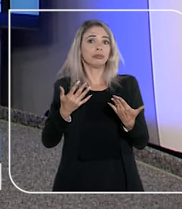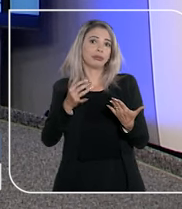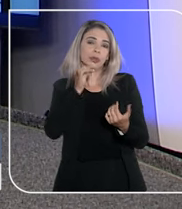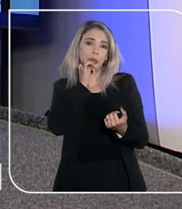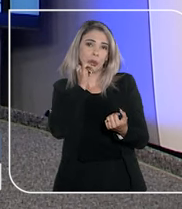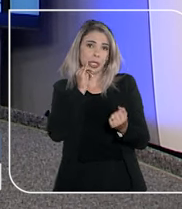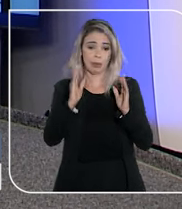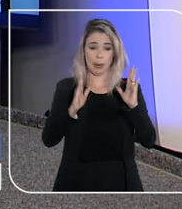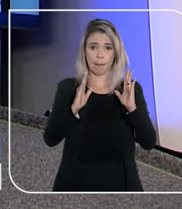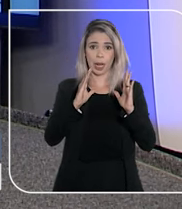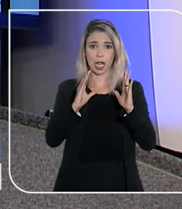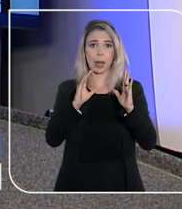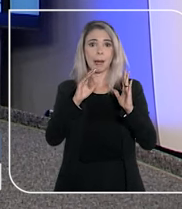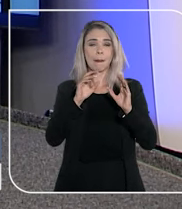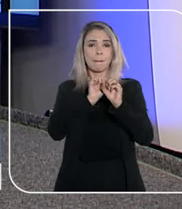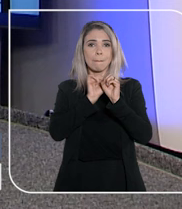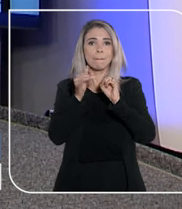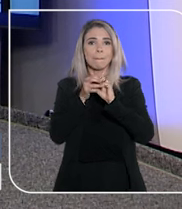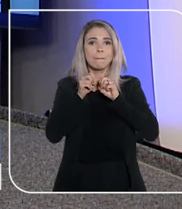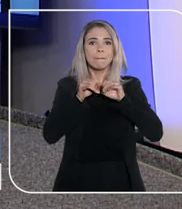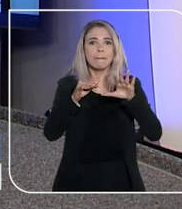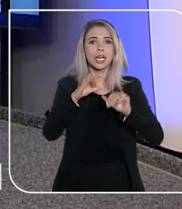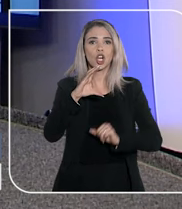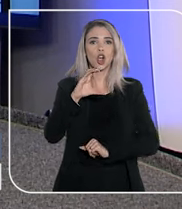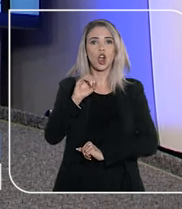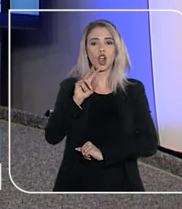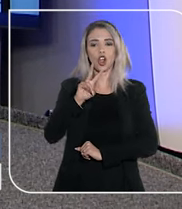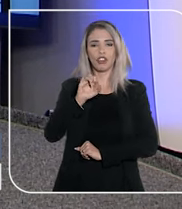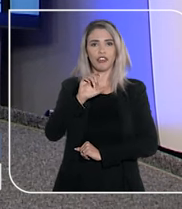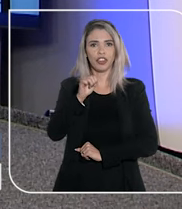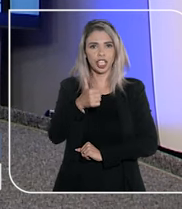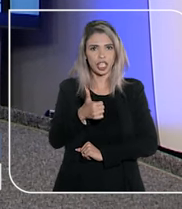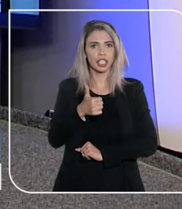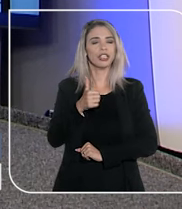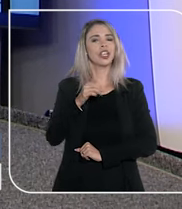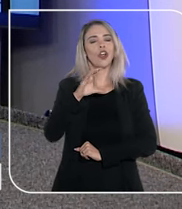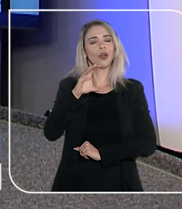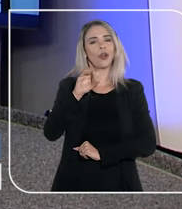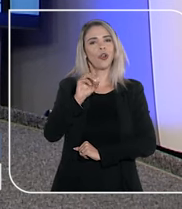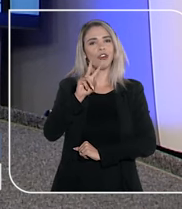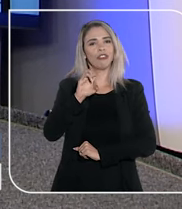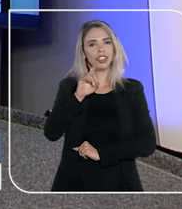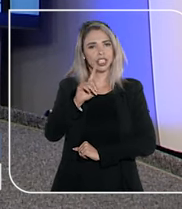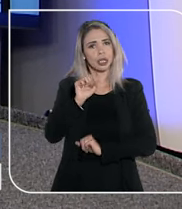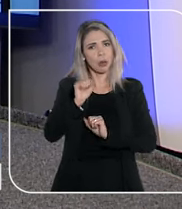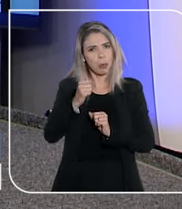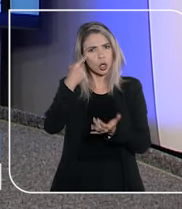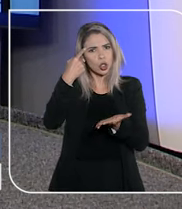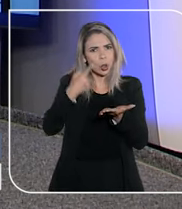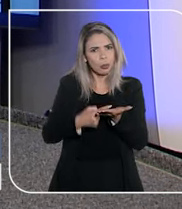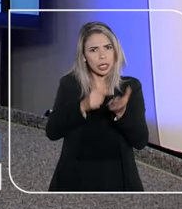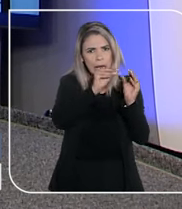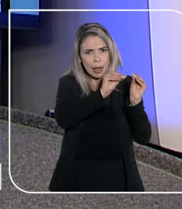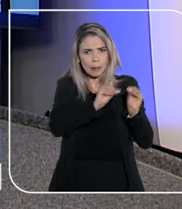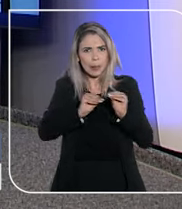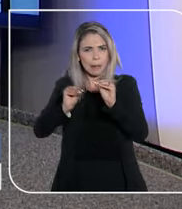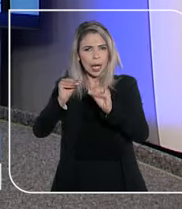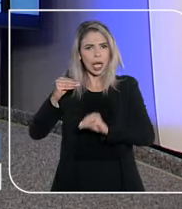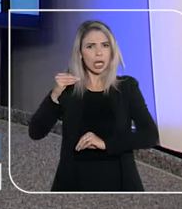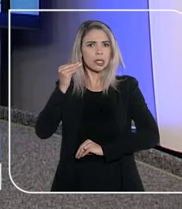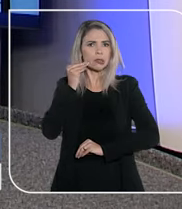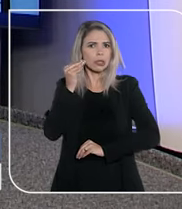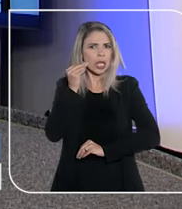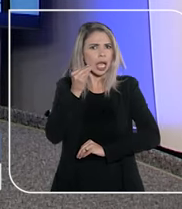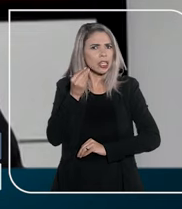por essa pandemia da Covid-19, é possível a realização ou remarcação desse teste para candidatos que alegam Perfeito. Algum